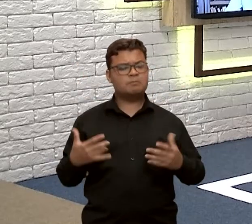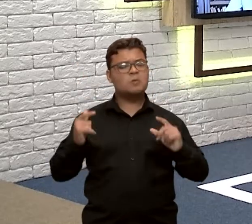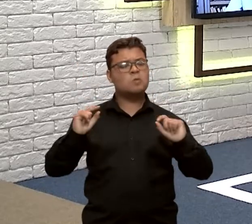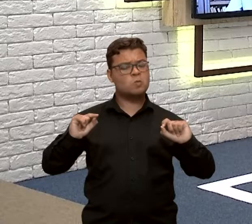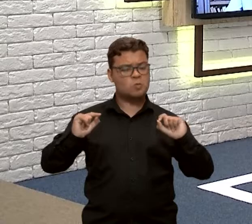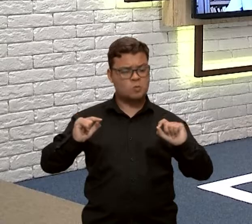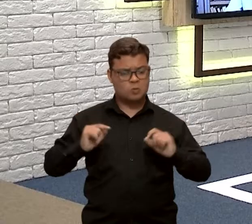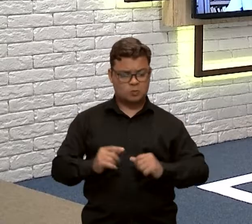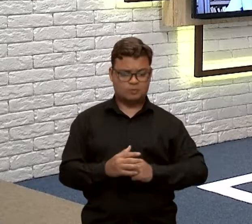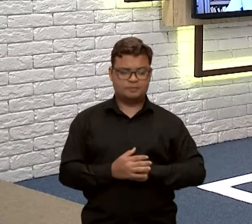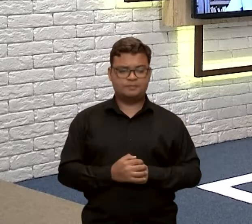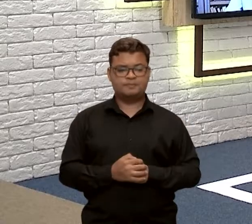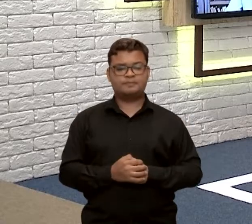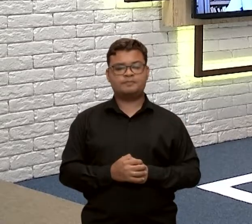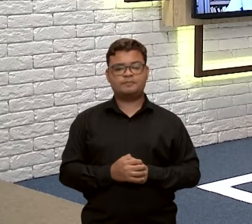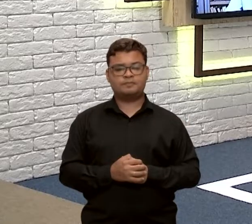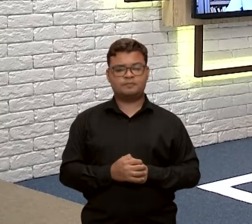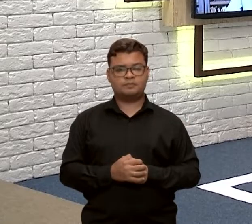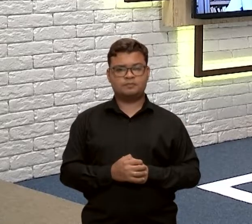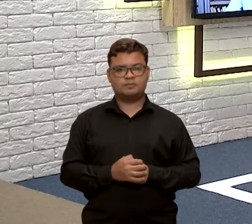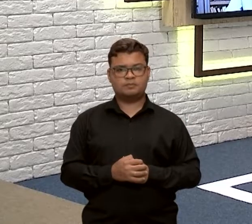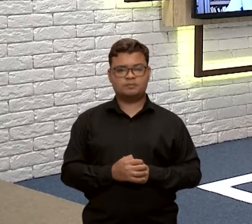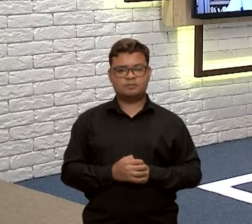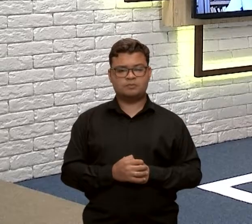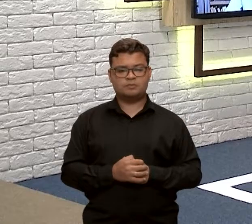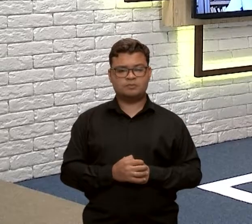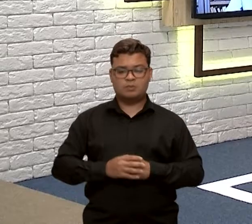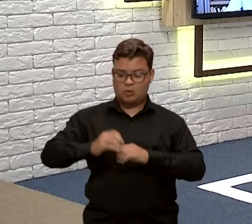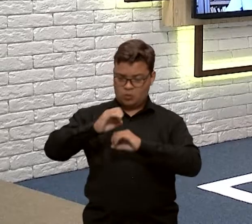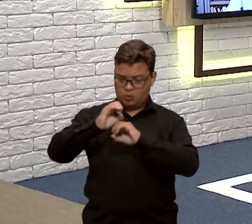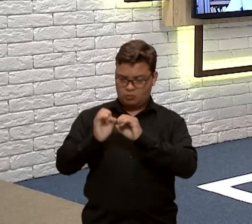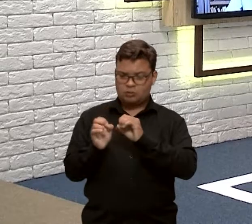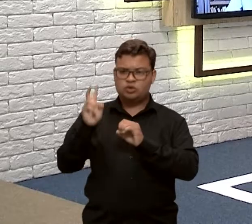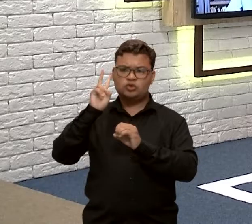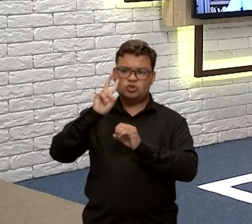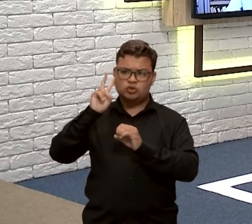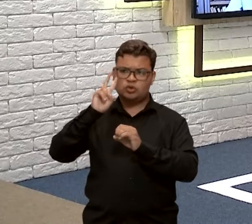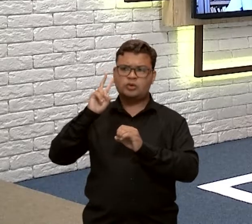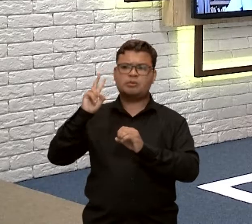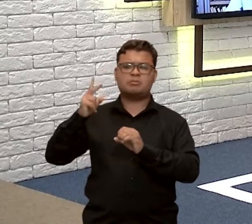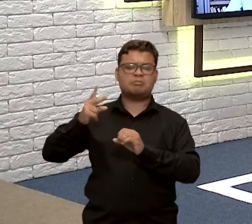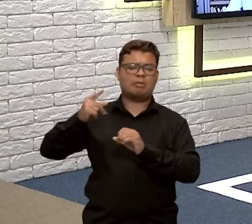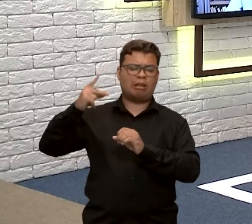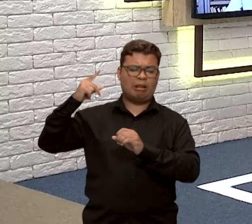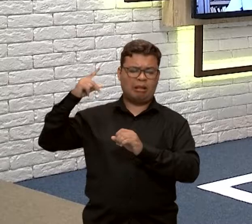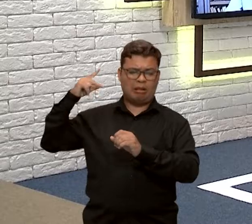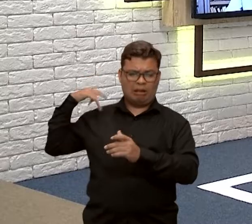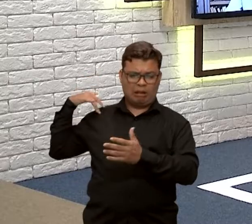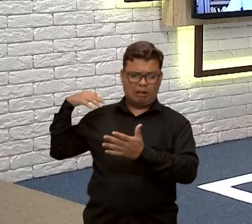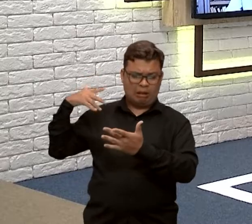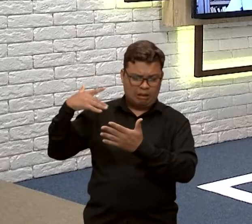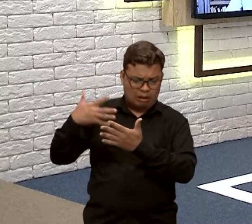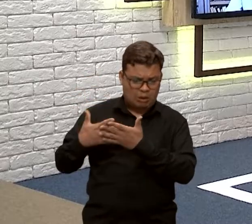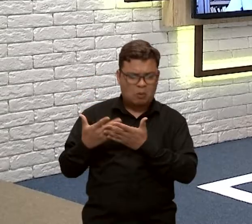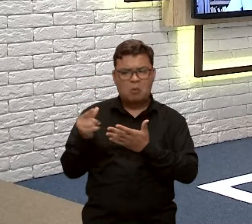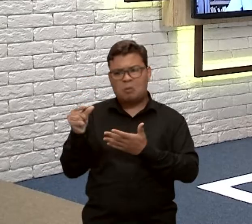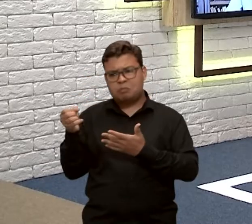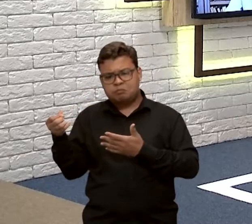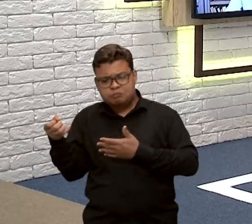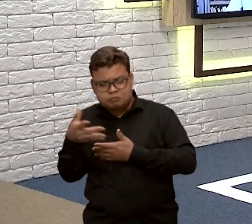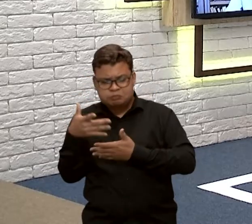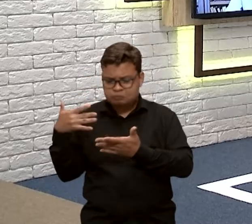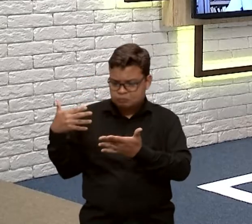nenhum momento da sua história recente, ou mesmo até da nossa história um pouco mais